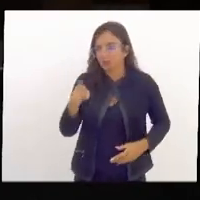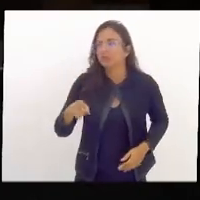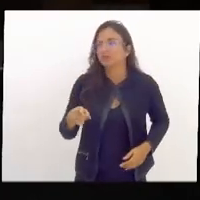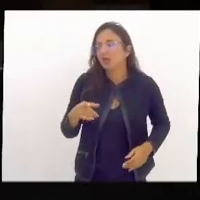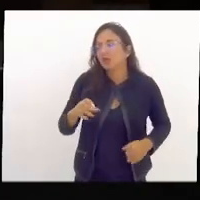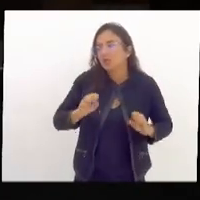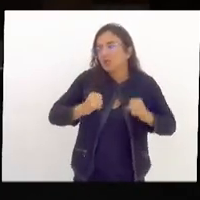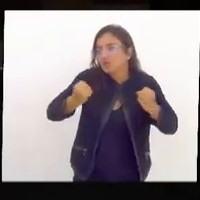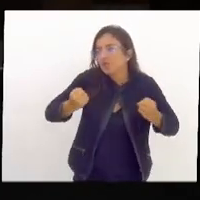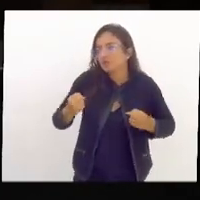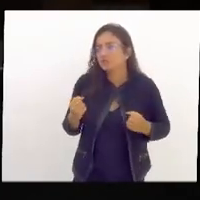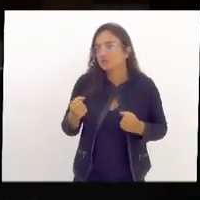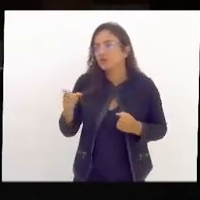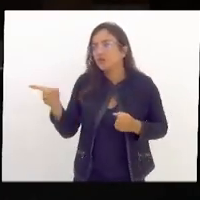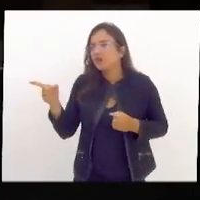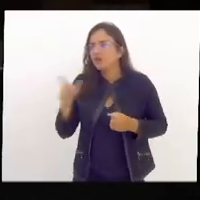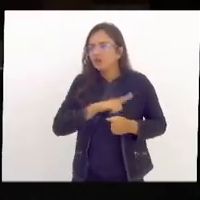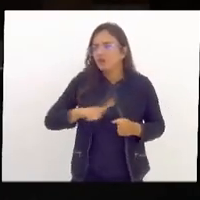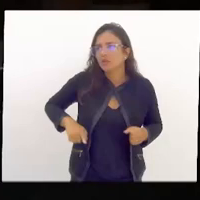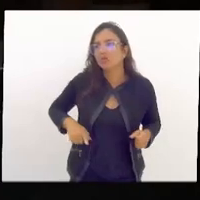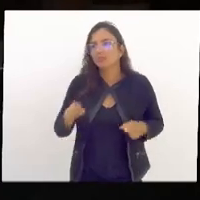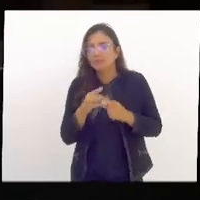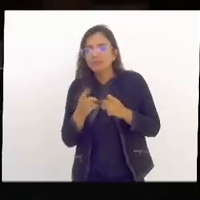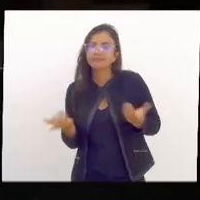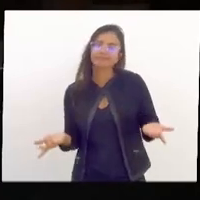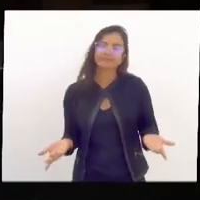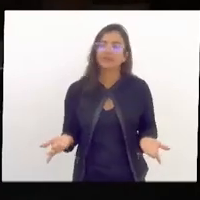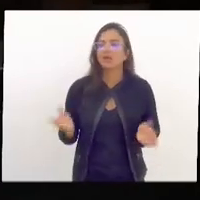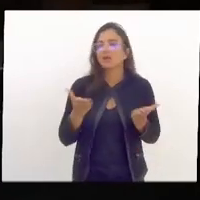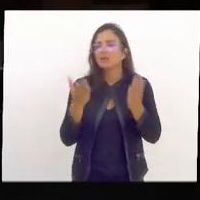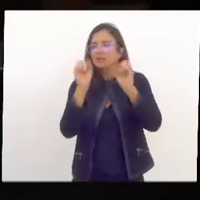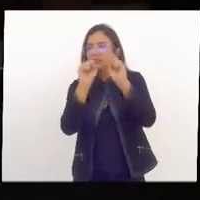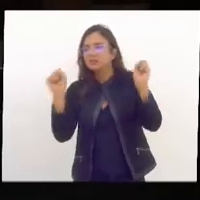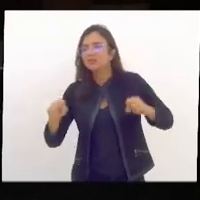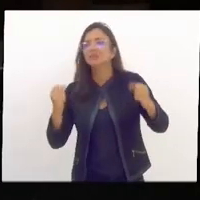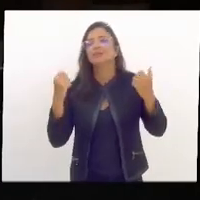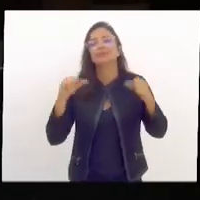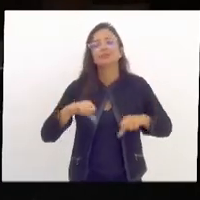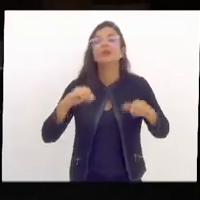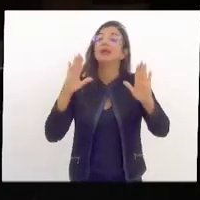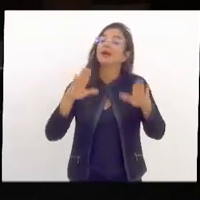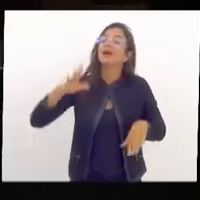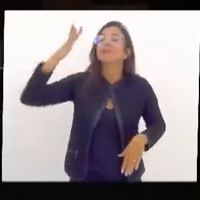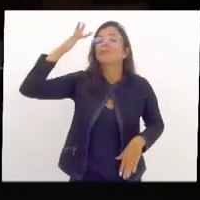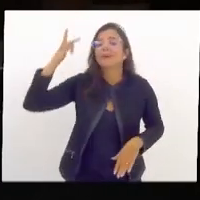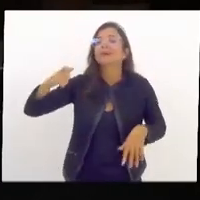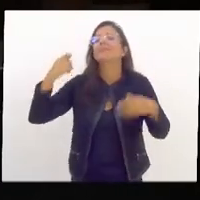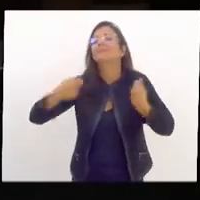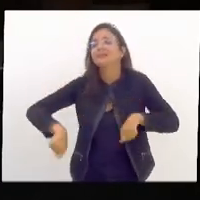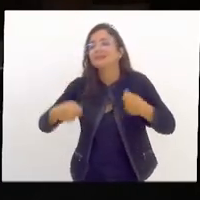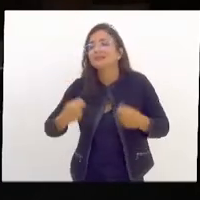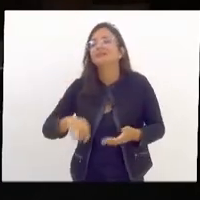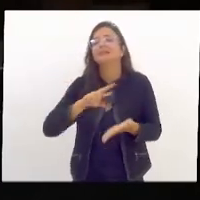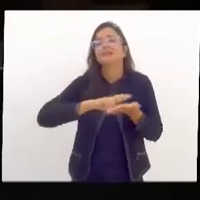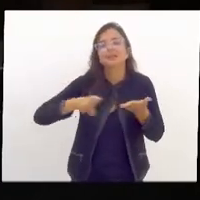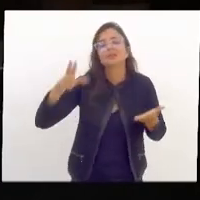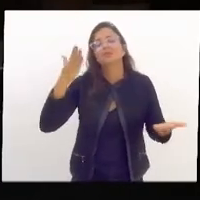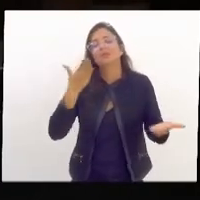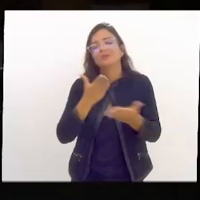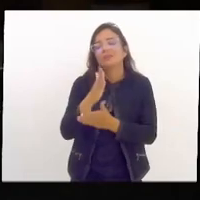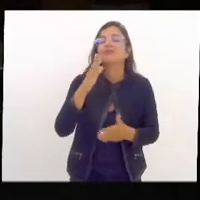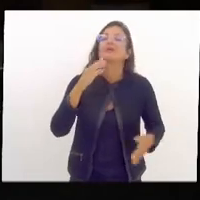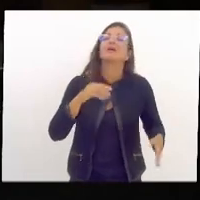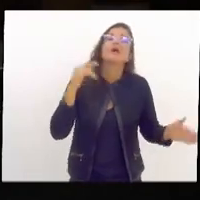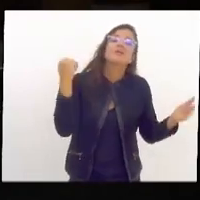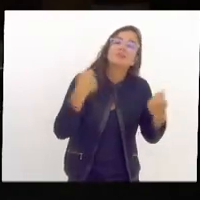O sistema está totalmente deteriorado. Então, deputado dos Paulo, precisamos aprovar amanhã esse relatório e começar a fazer os